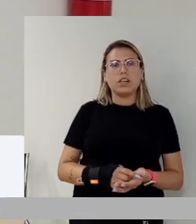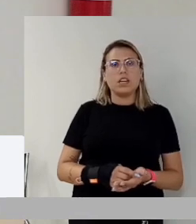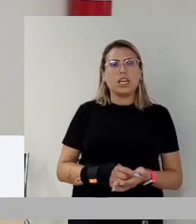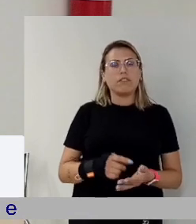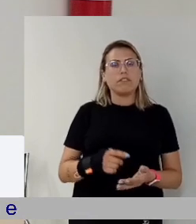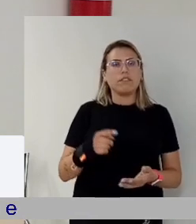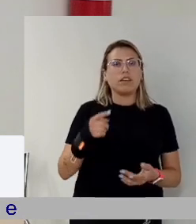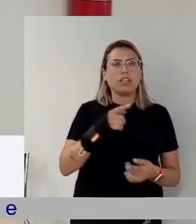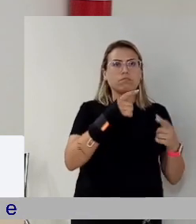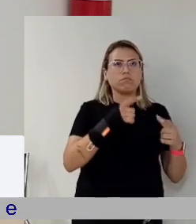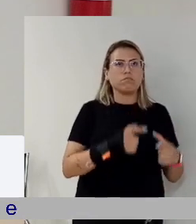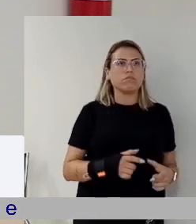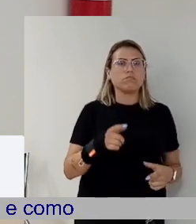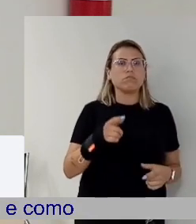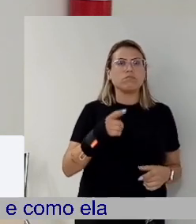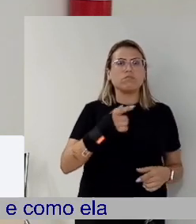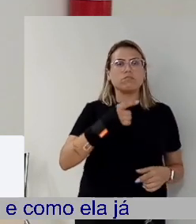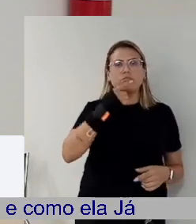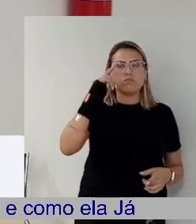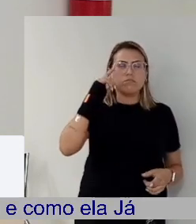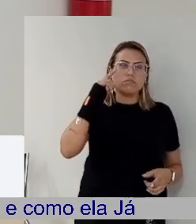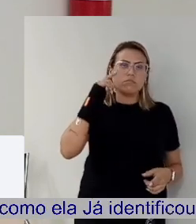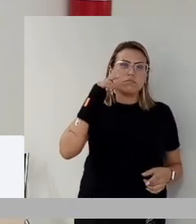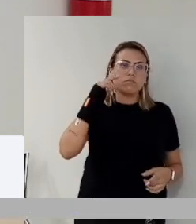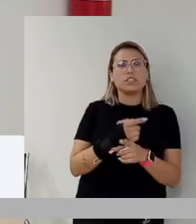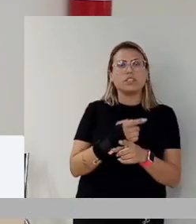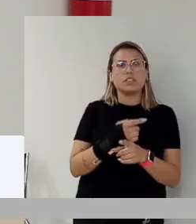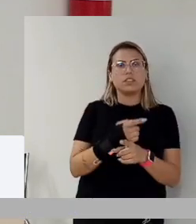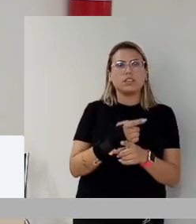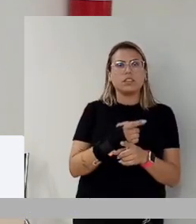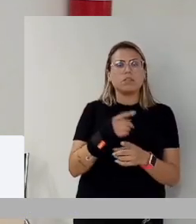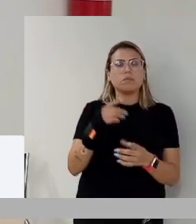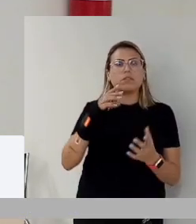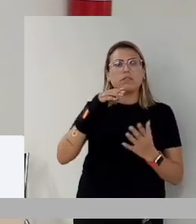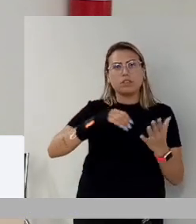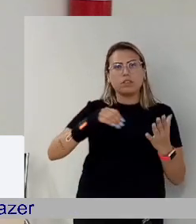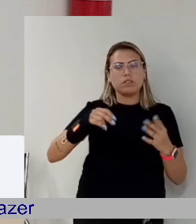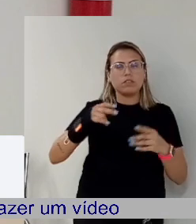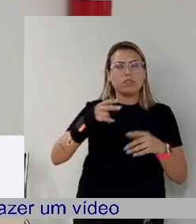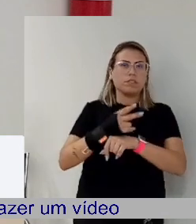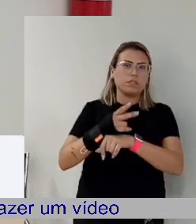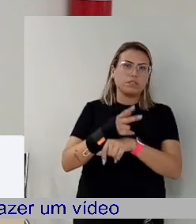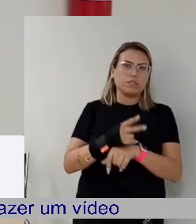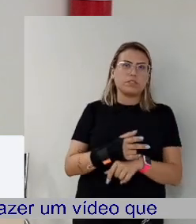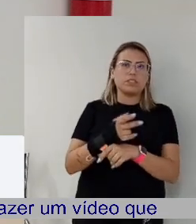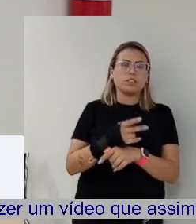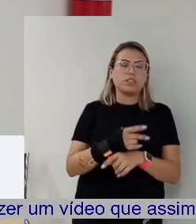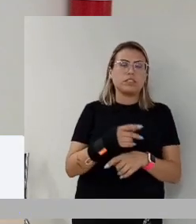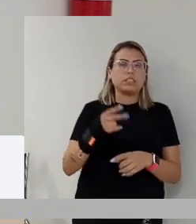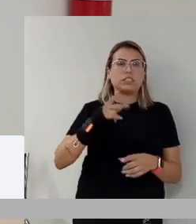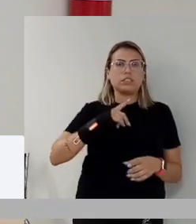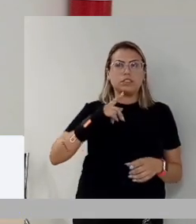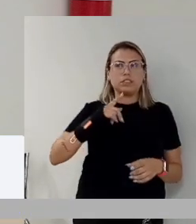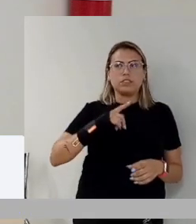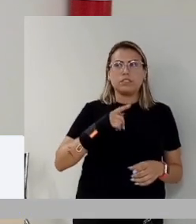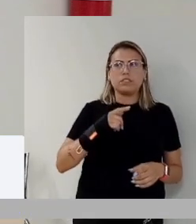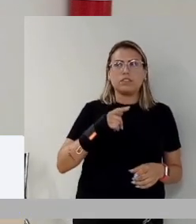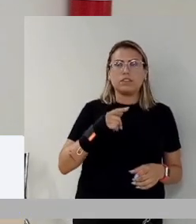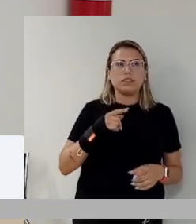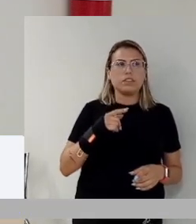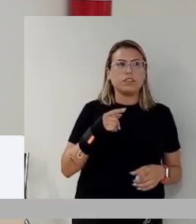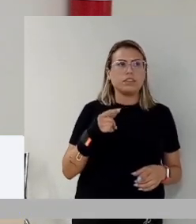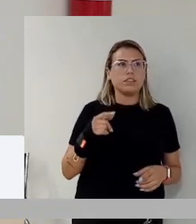que como ela já identifica o carro que eles pudessem fotografar fazer um vídeo que assim que a gente tiver eh